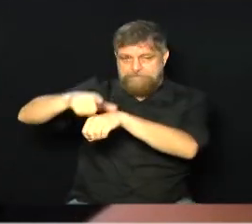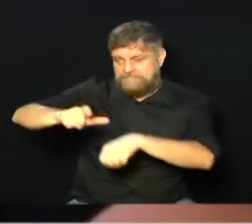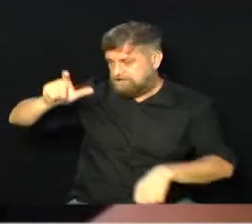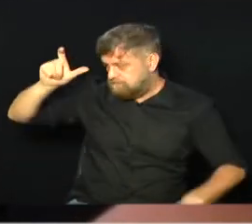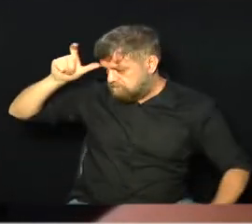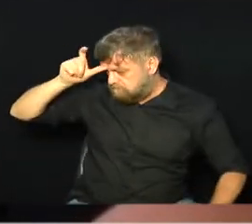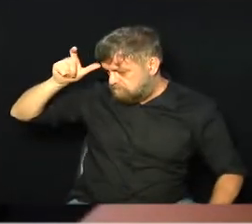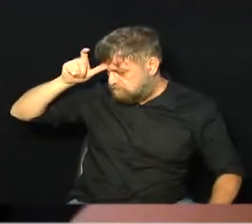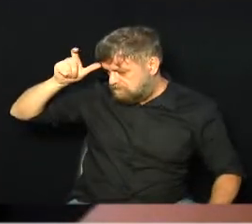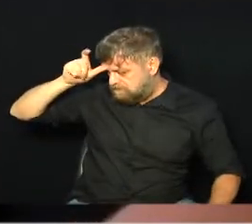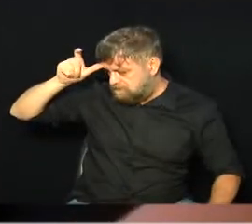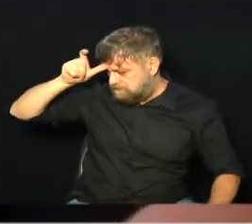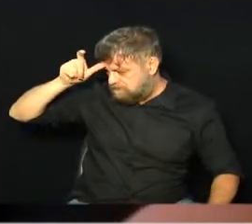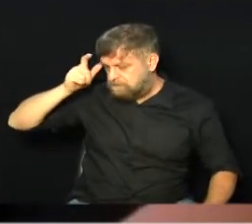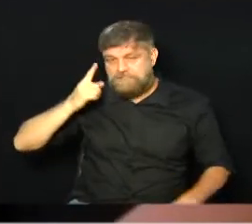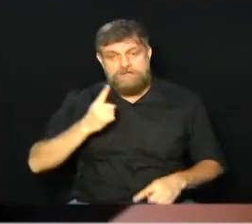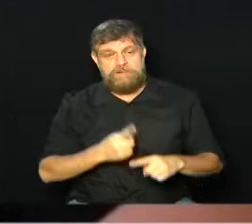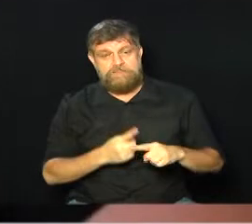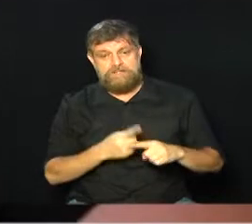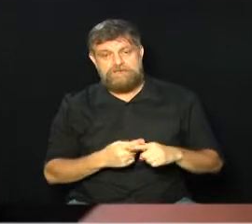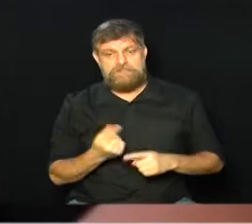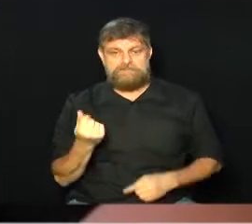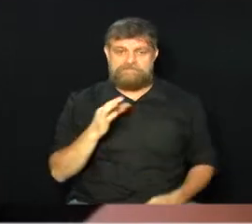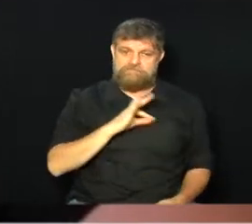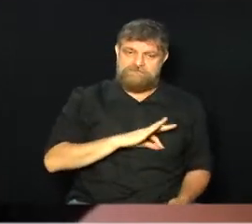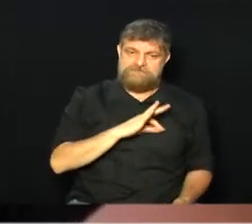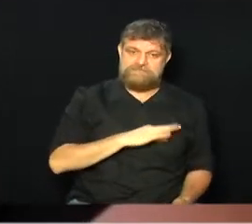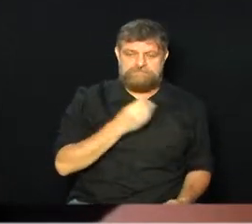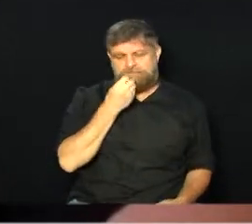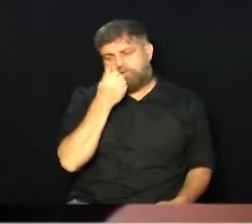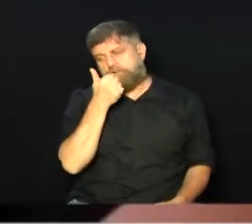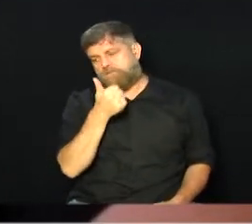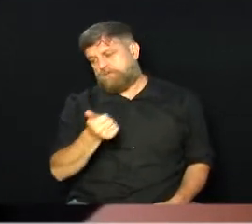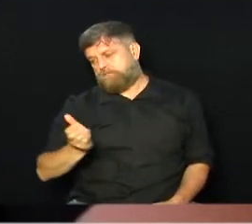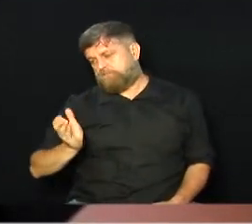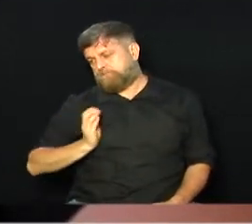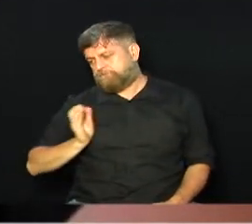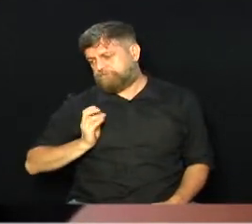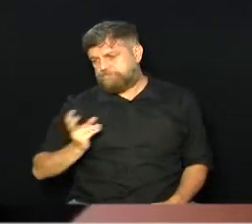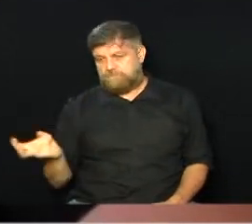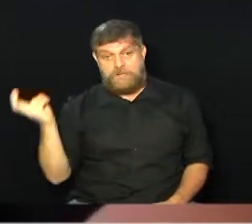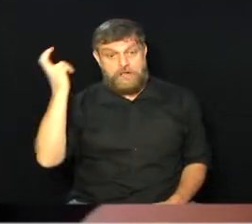e ter ido para a Turquia, porque financeiramente foi muito bom. Eu aprendi outra cultura,